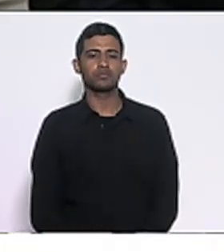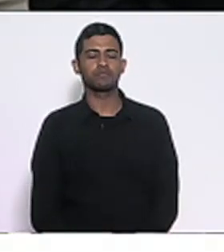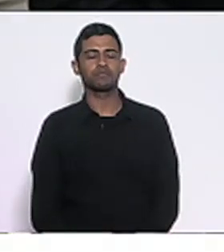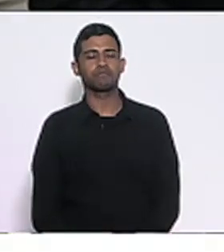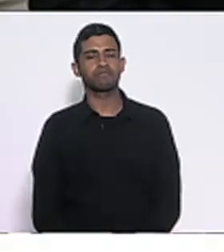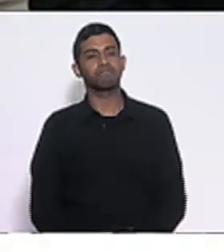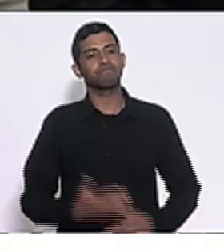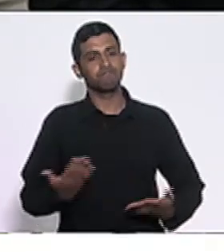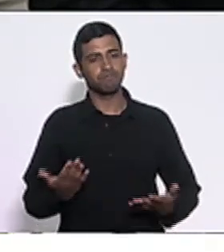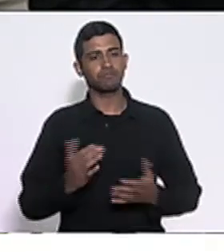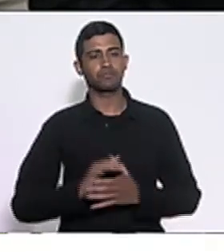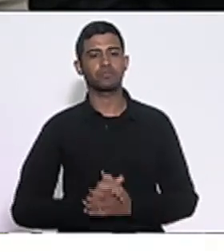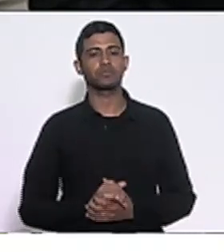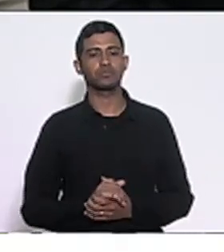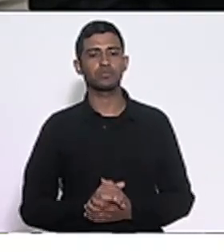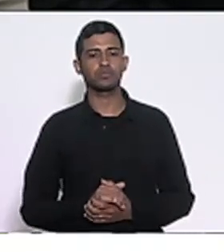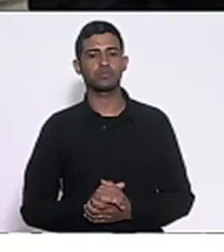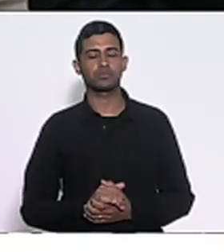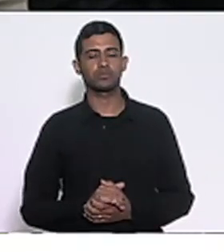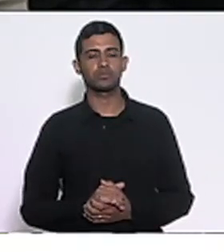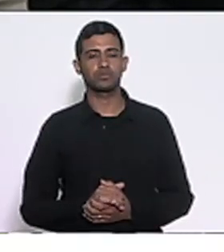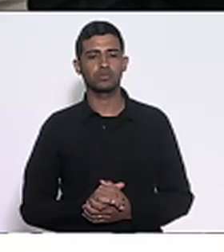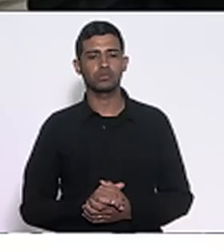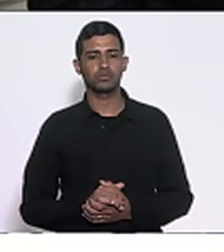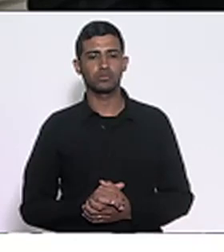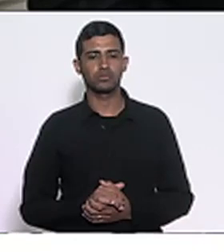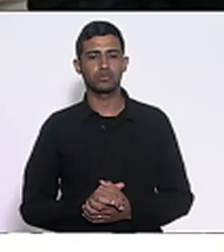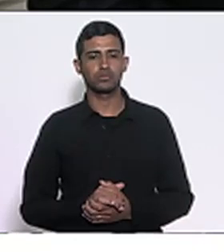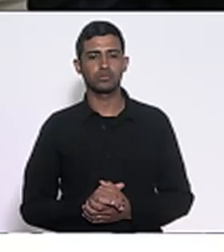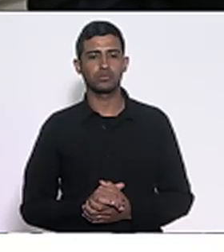Bom, nós temos